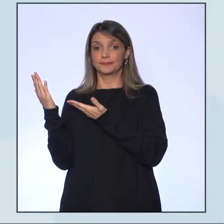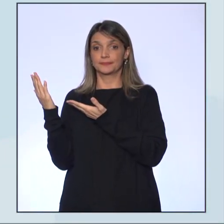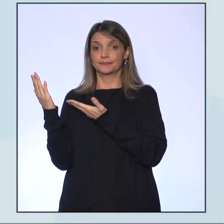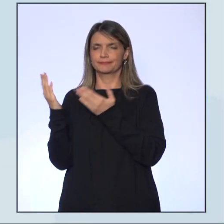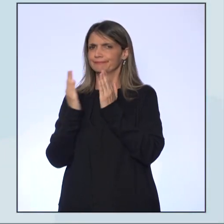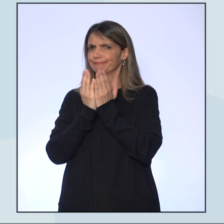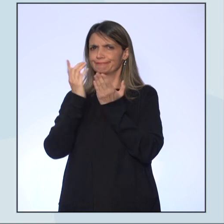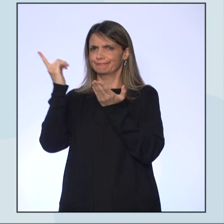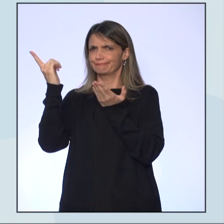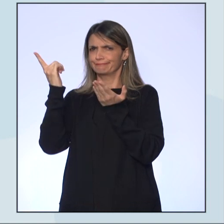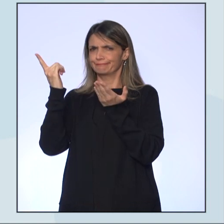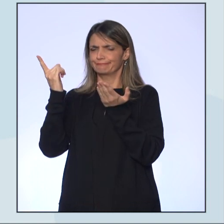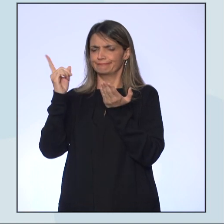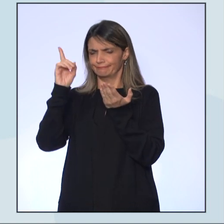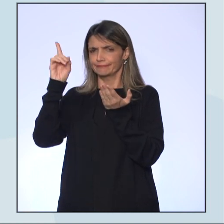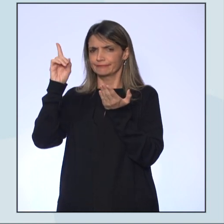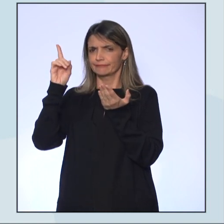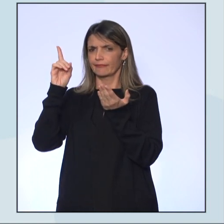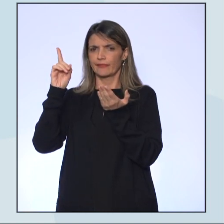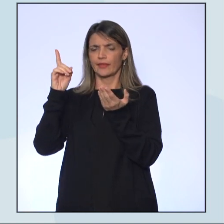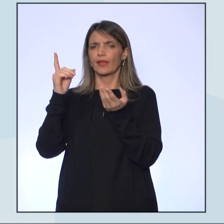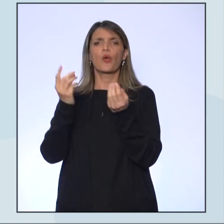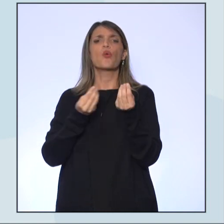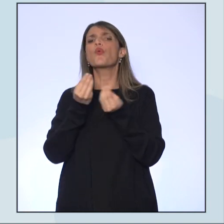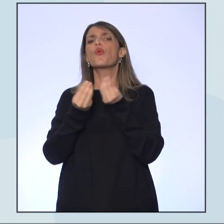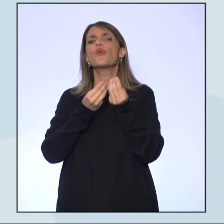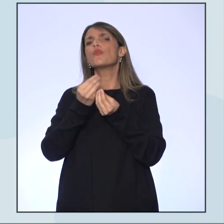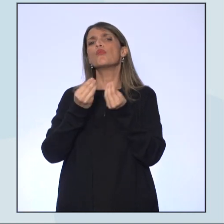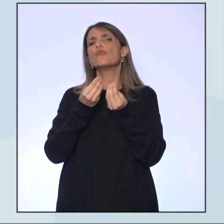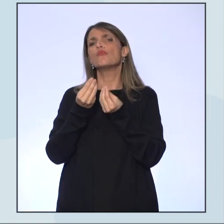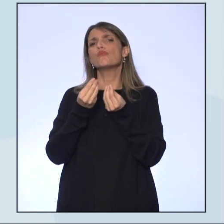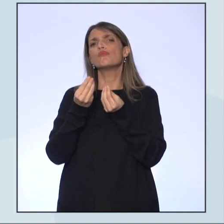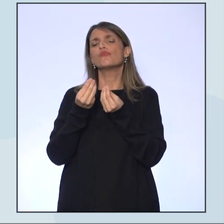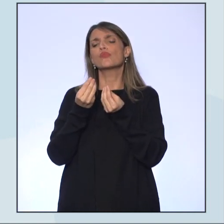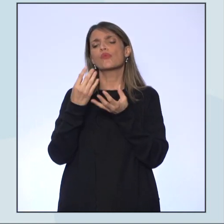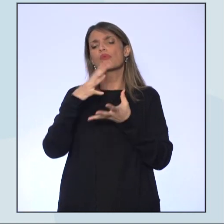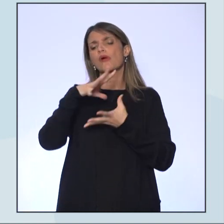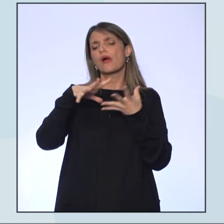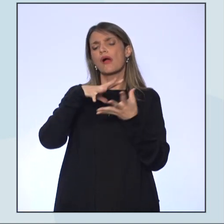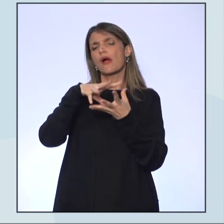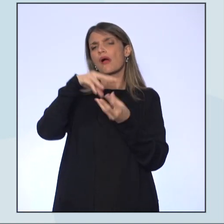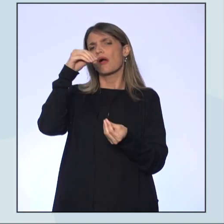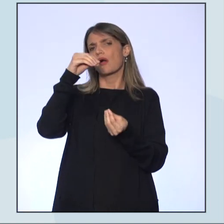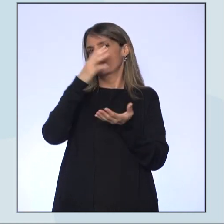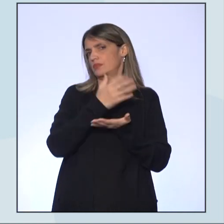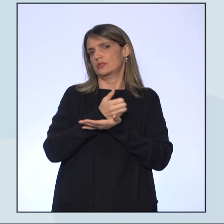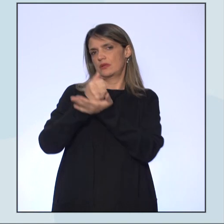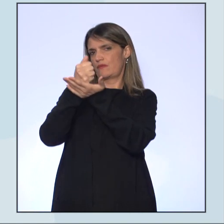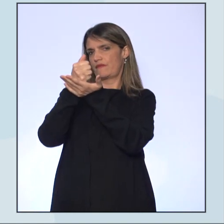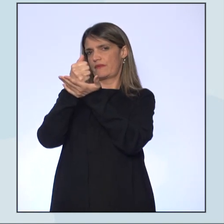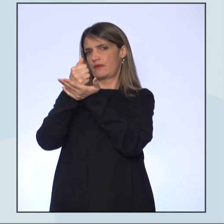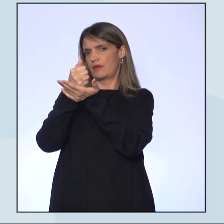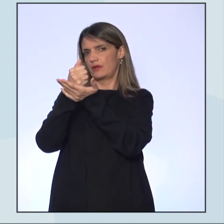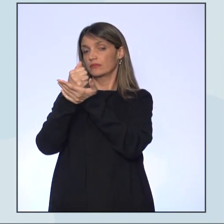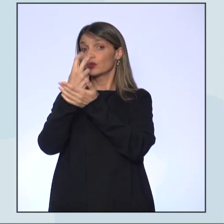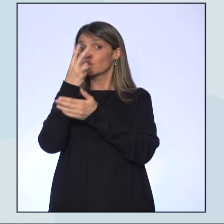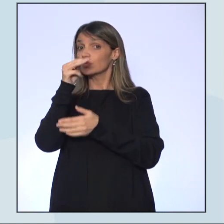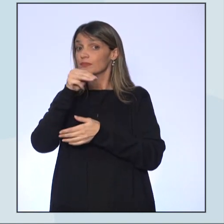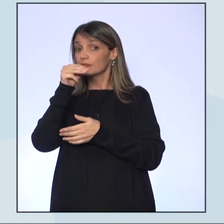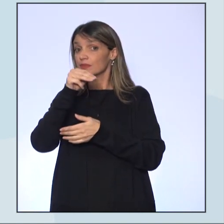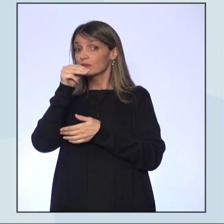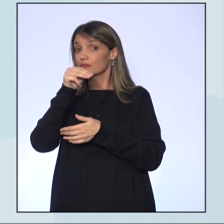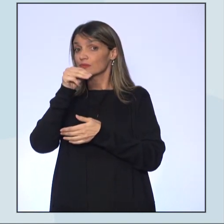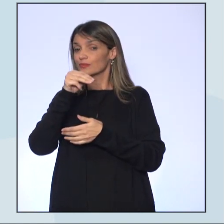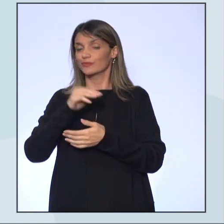bíblica que inspirou Calvino, aponte a posição do calvinismo quanto à salvação da alma. Eu vou dar 2 minutinhos para eles, tá? Tá marcando